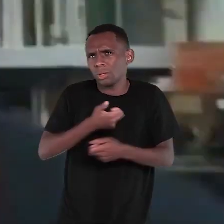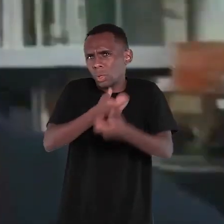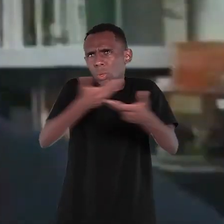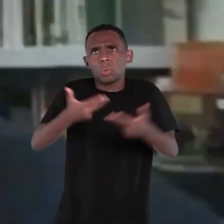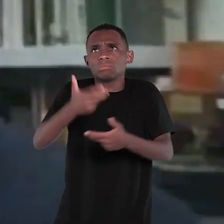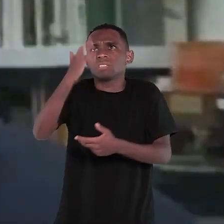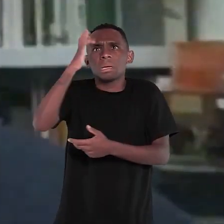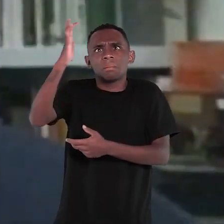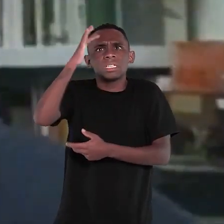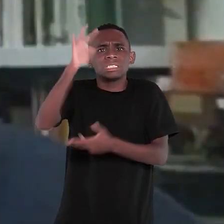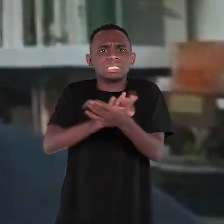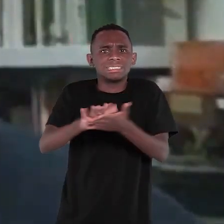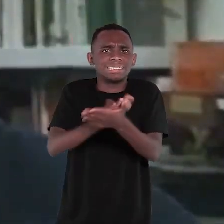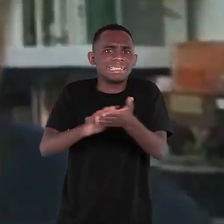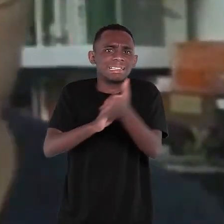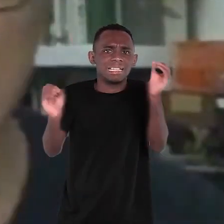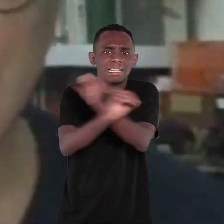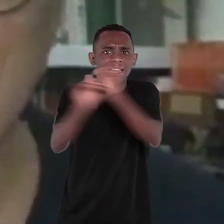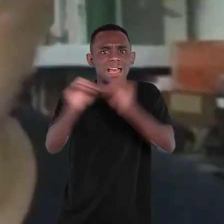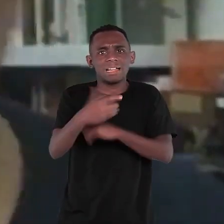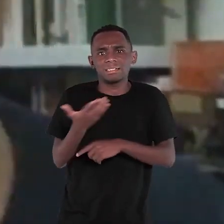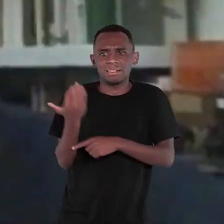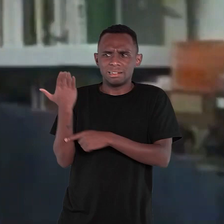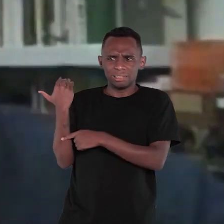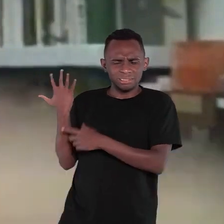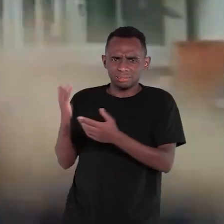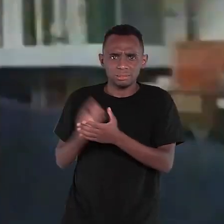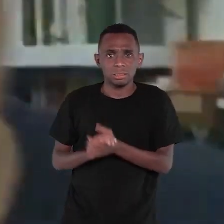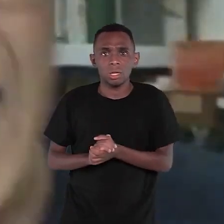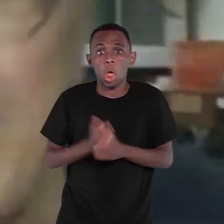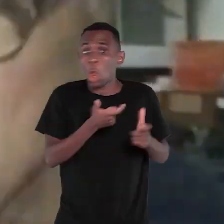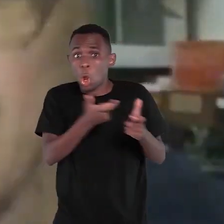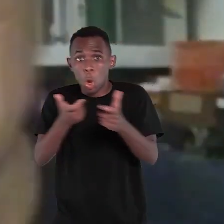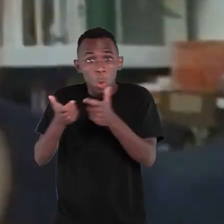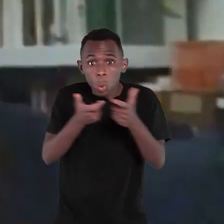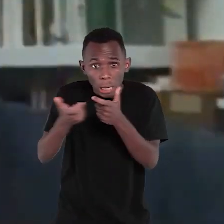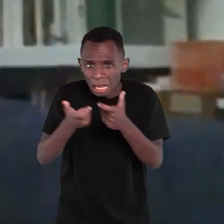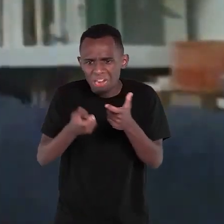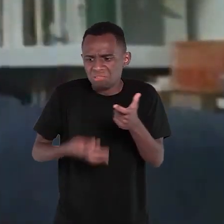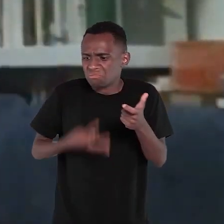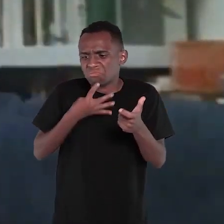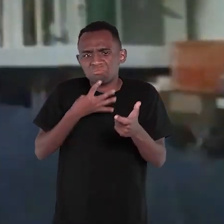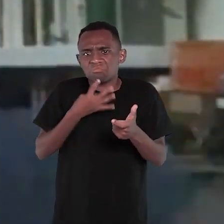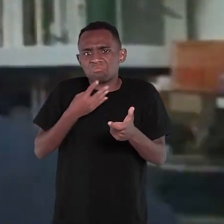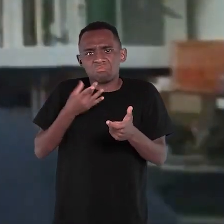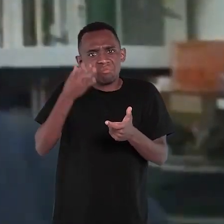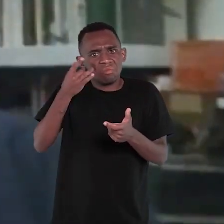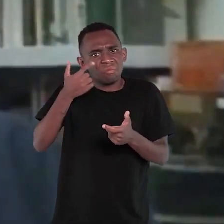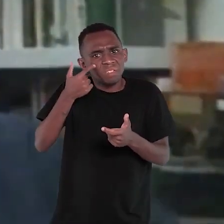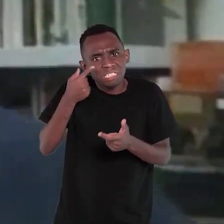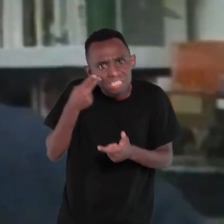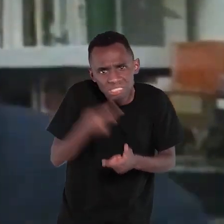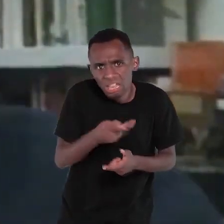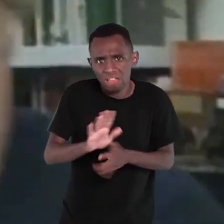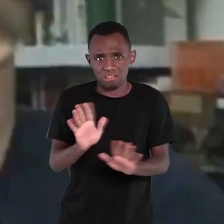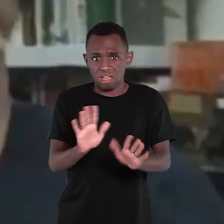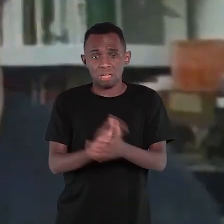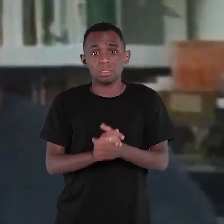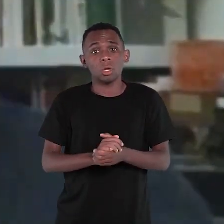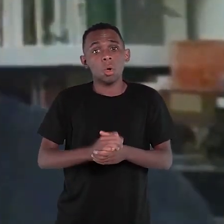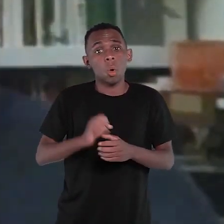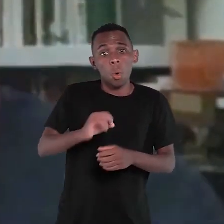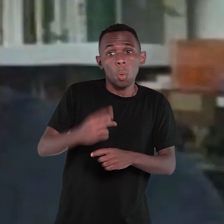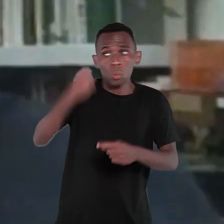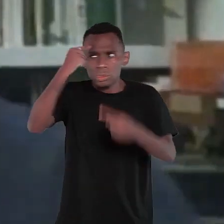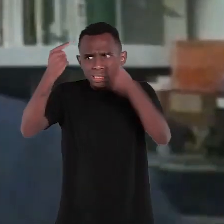que você nunca imaginou que existiriam, com locais que você não conhece, com ideias que